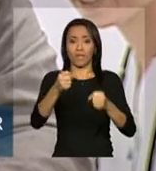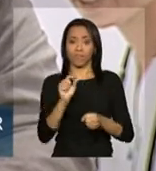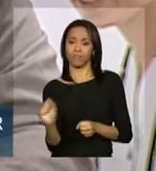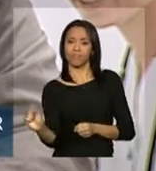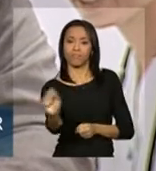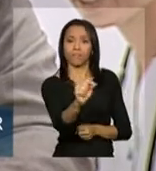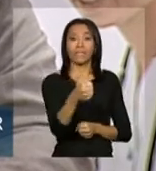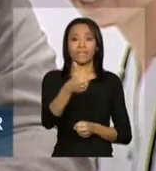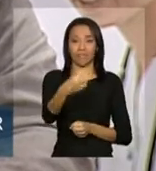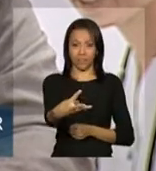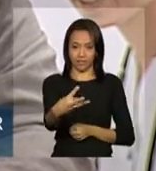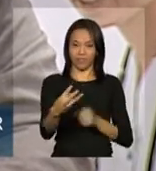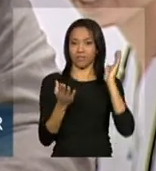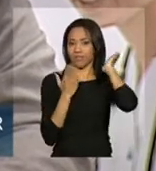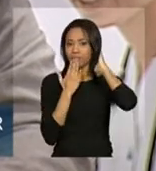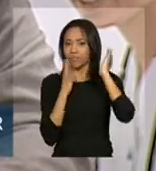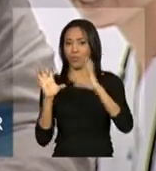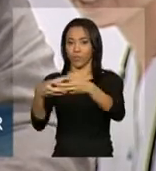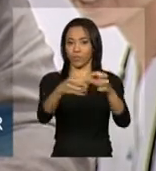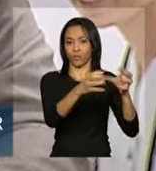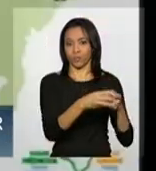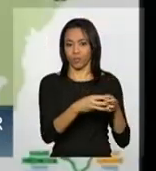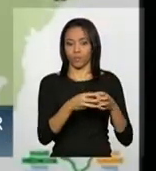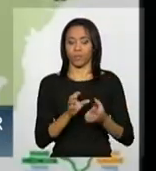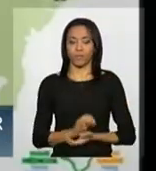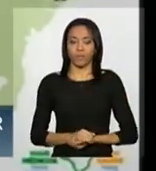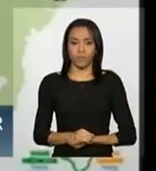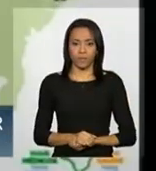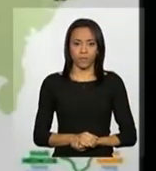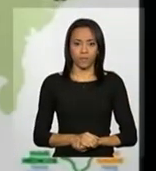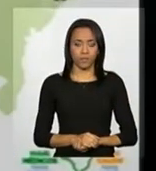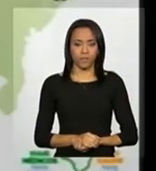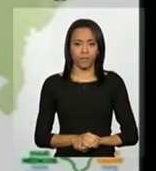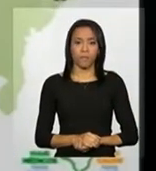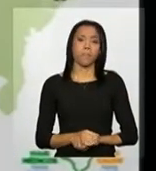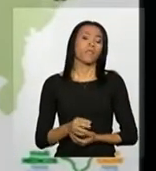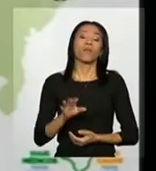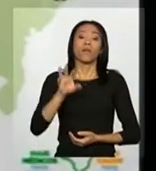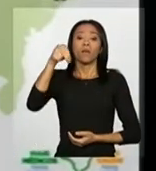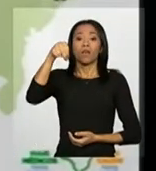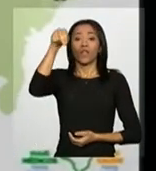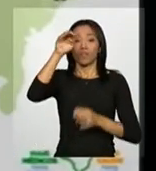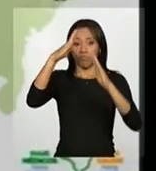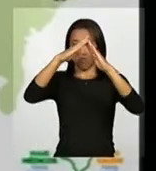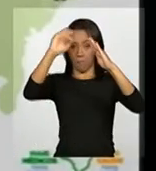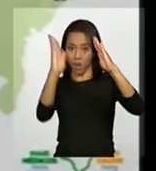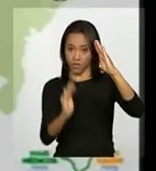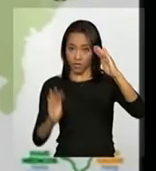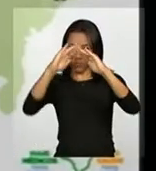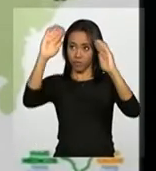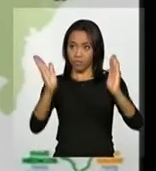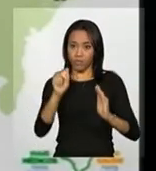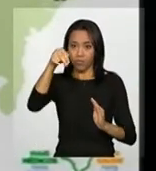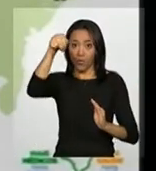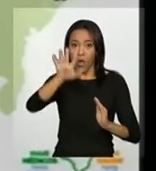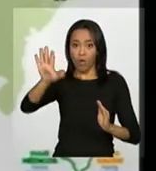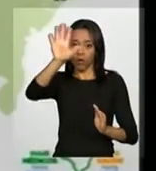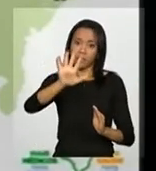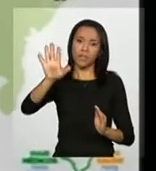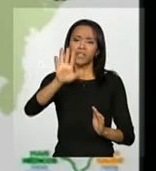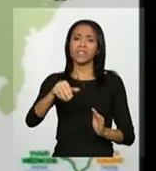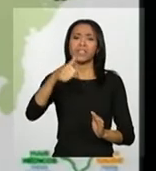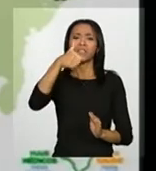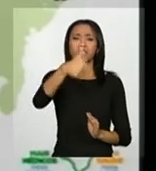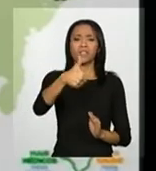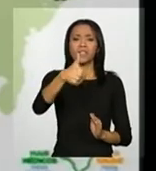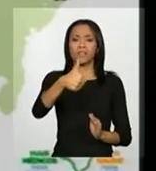sanitários especiais indígenas a região Nordeste eh 503 municípios não foram